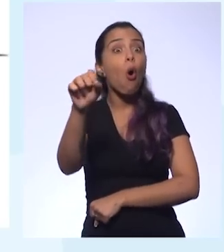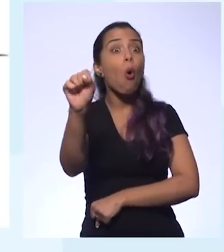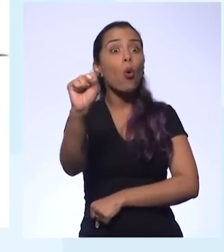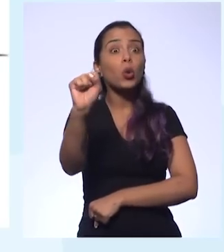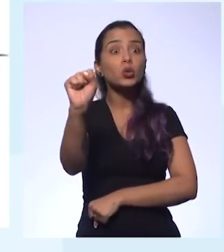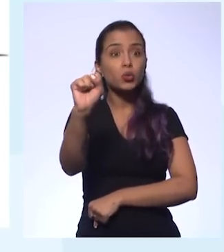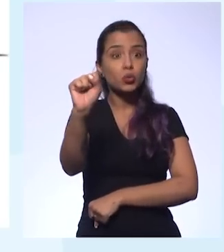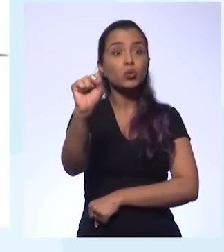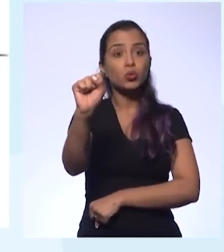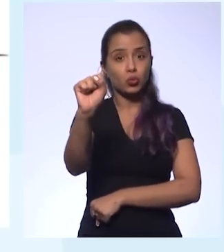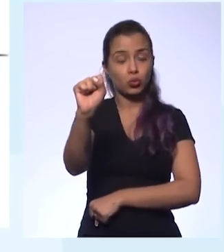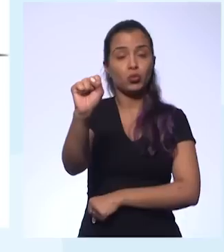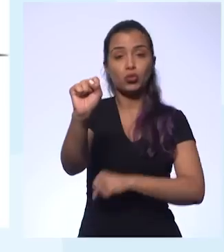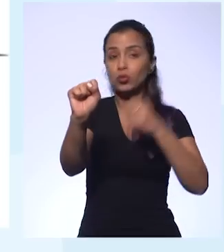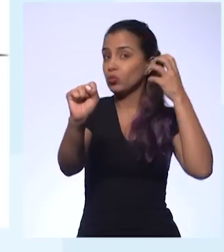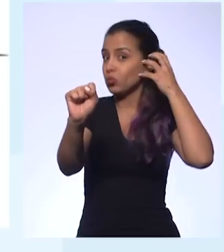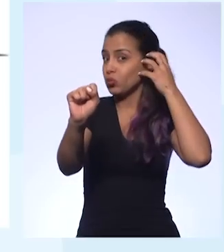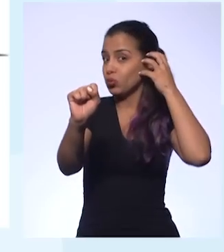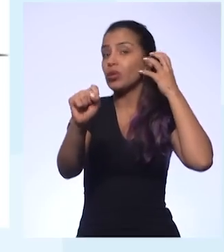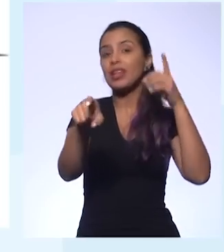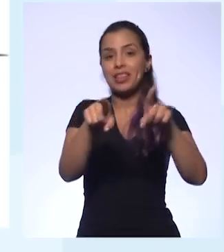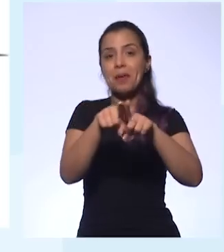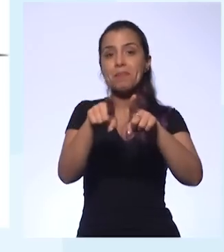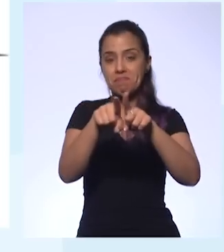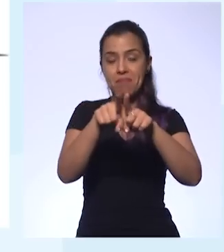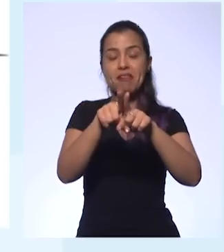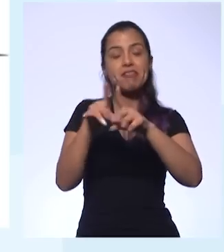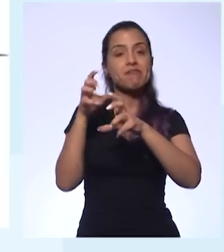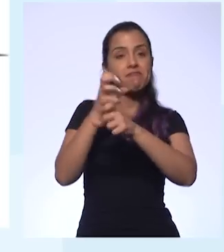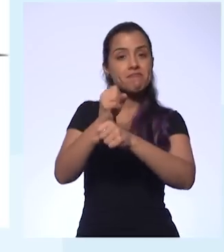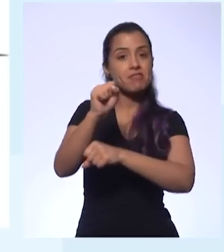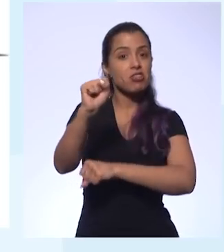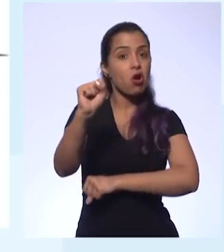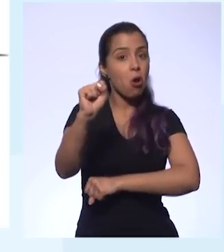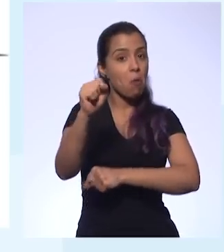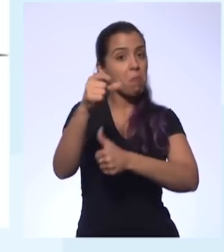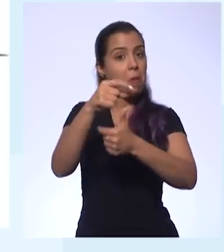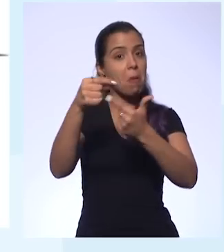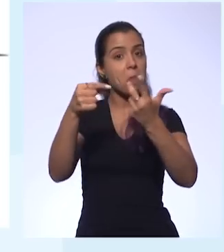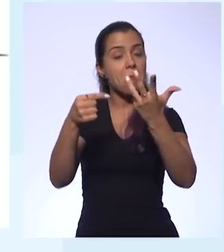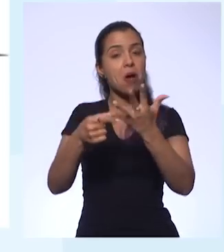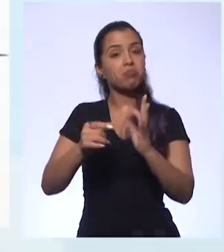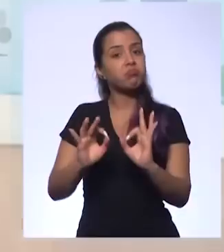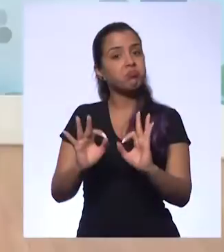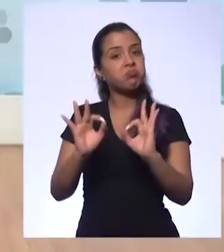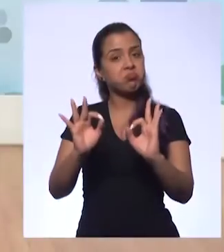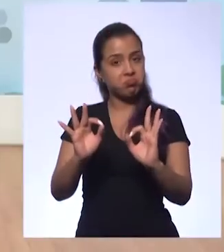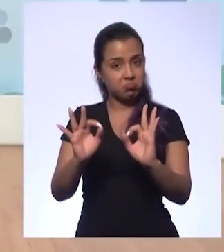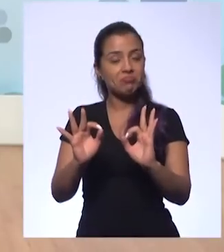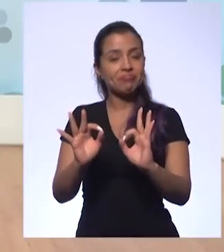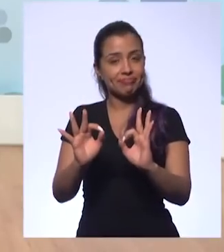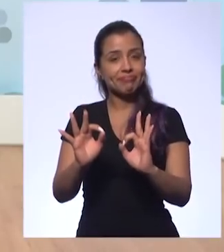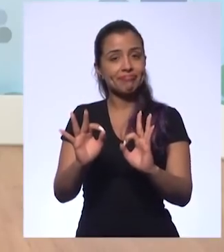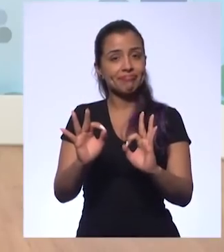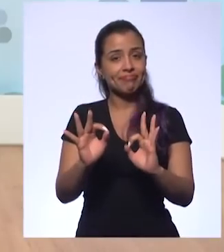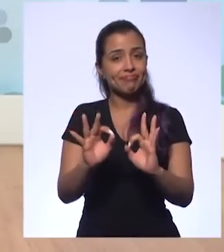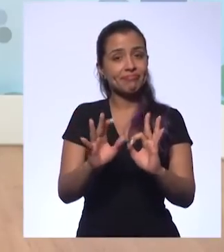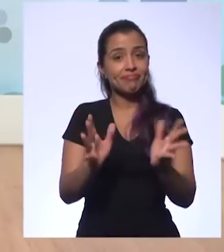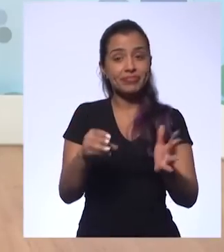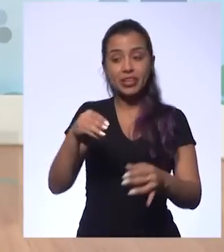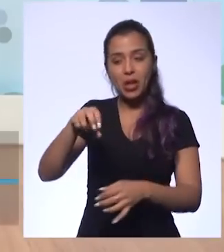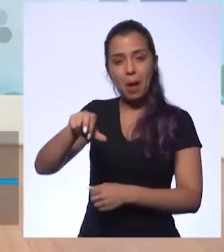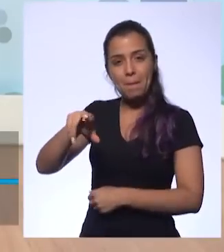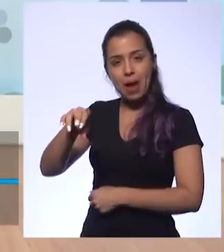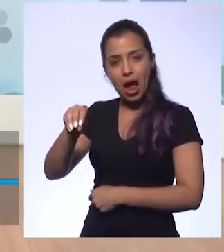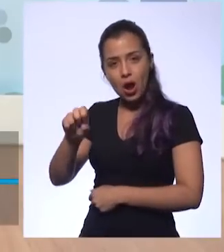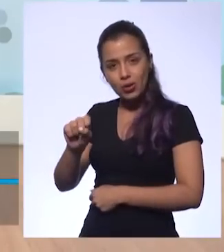com o fone Bluetooth que ele tá, né? Olha, bem equipadinho esse menino, não é? E, galera, o Marcos Vinícius